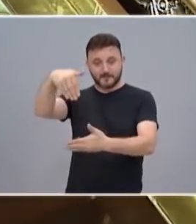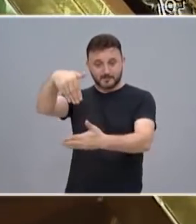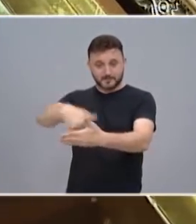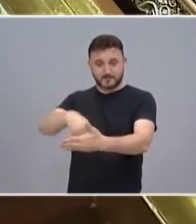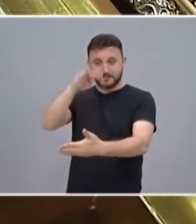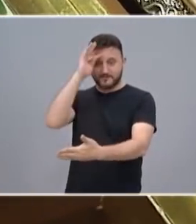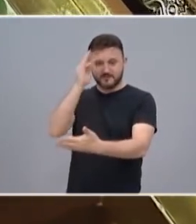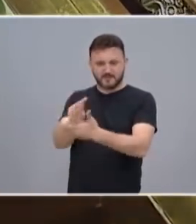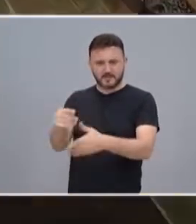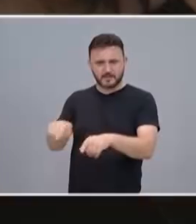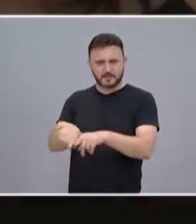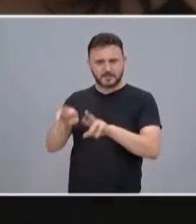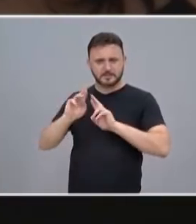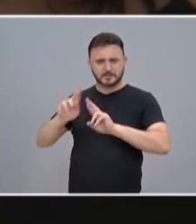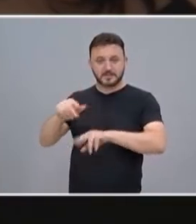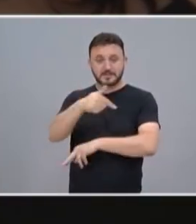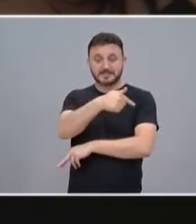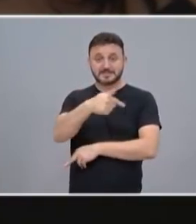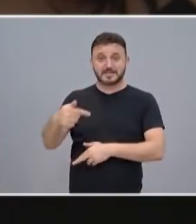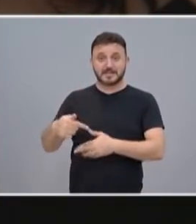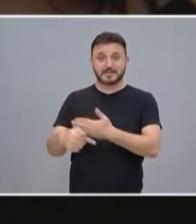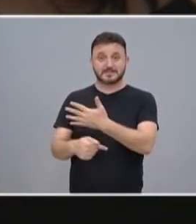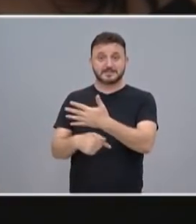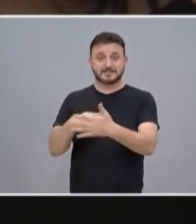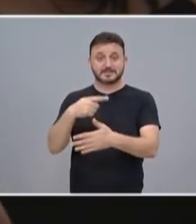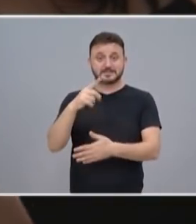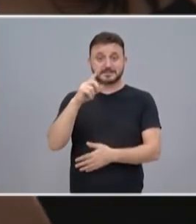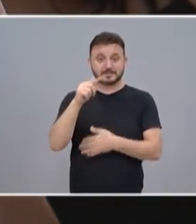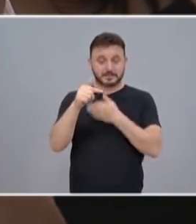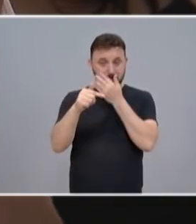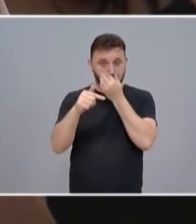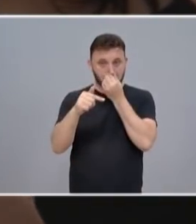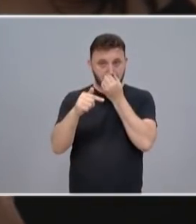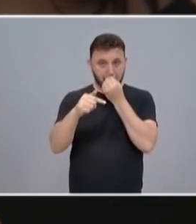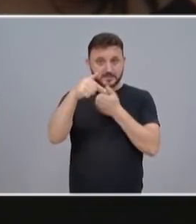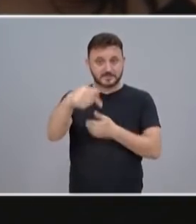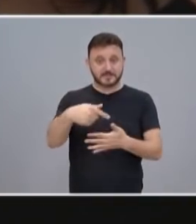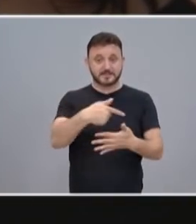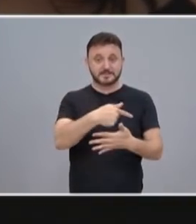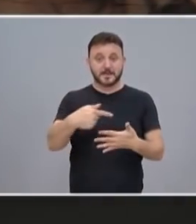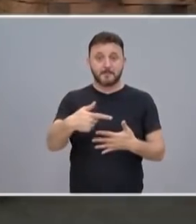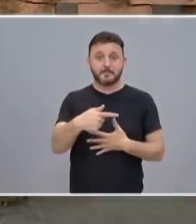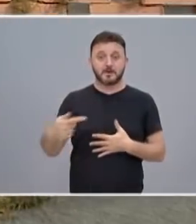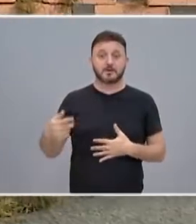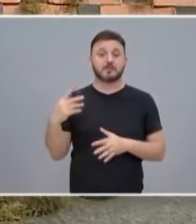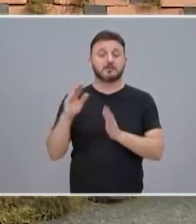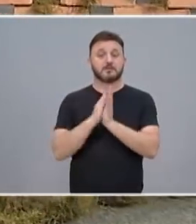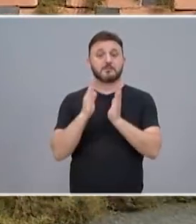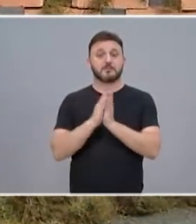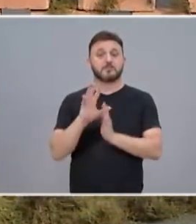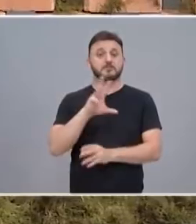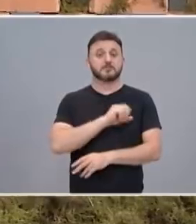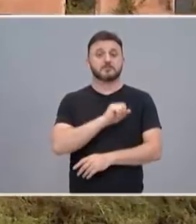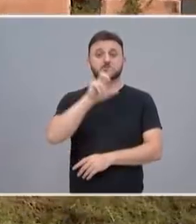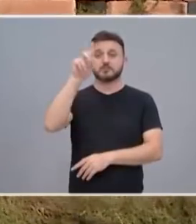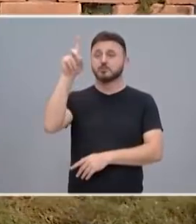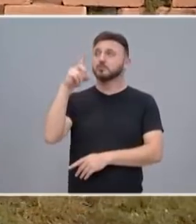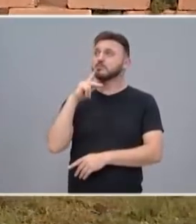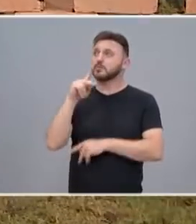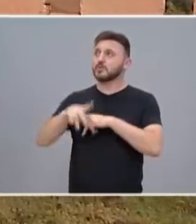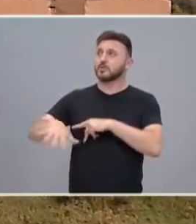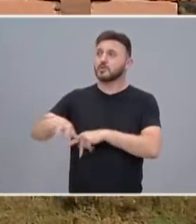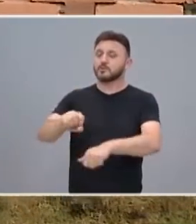São 7 semanas. 7 semanas de clamor. O teu povo, Senhor, está aqui. E assim